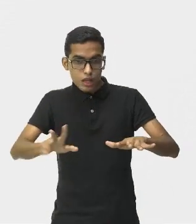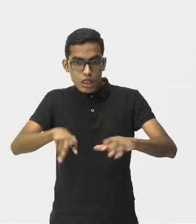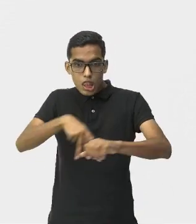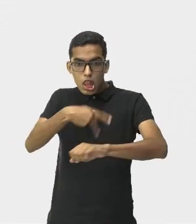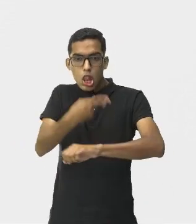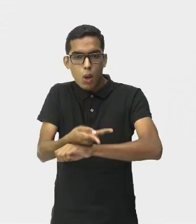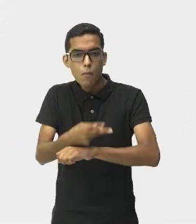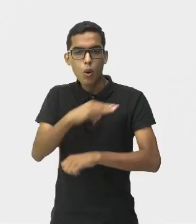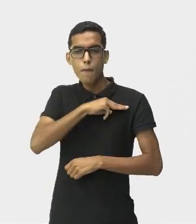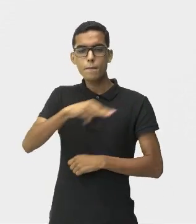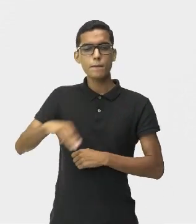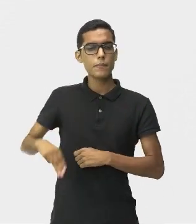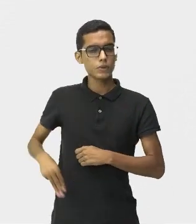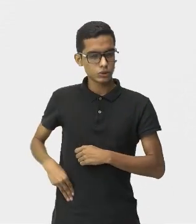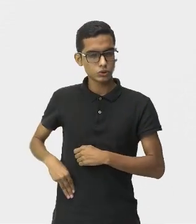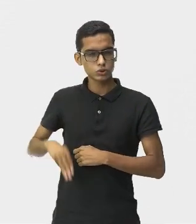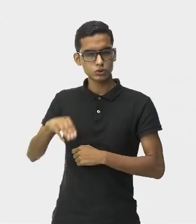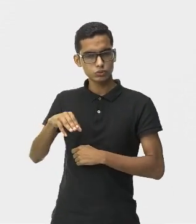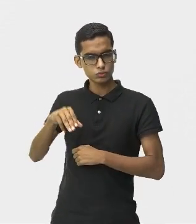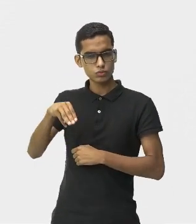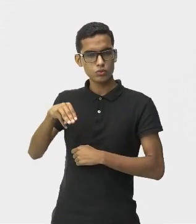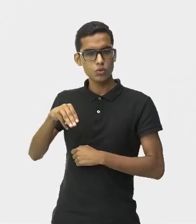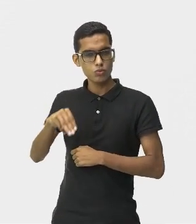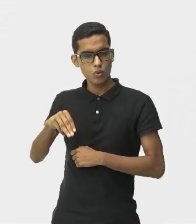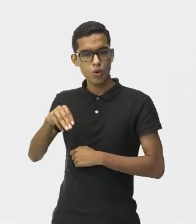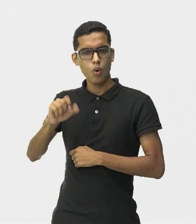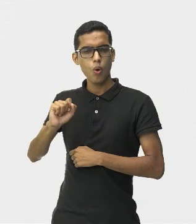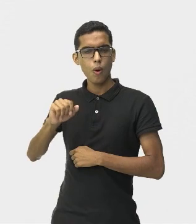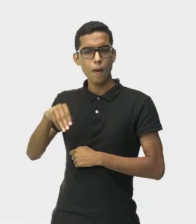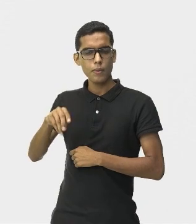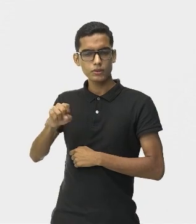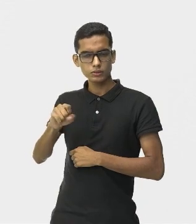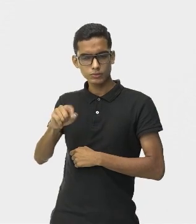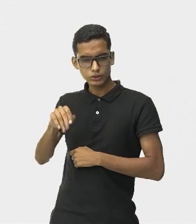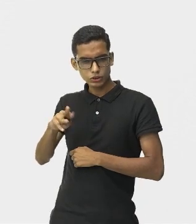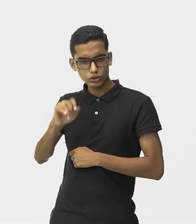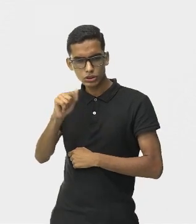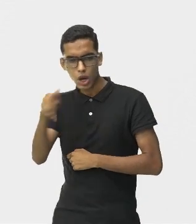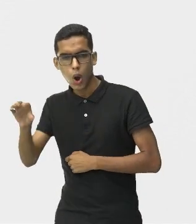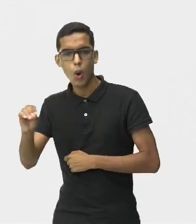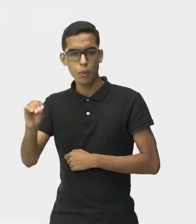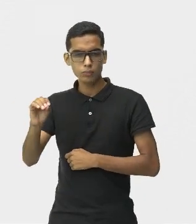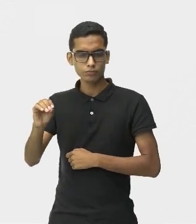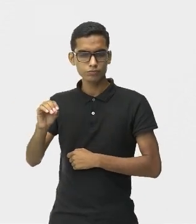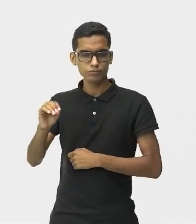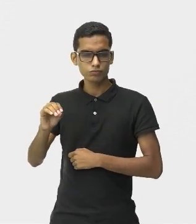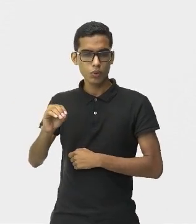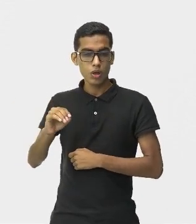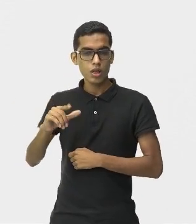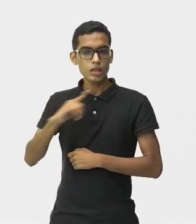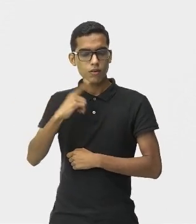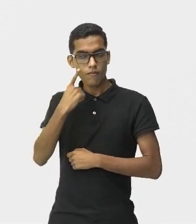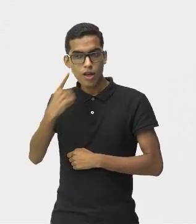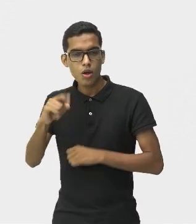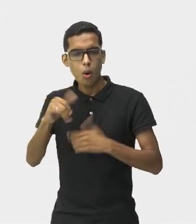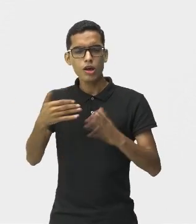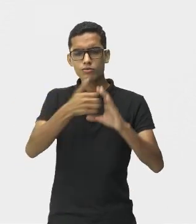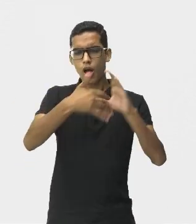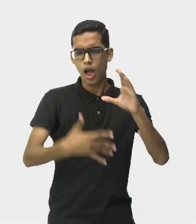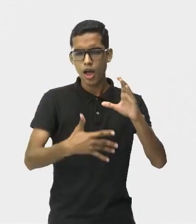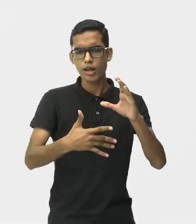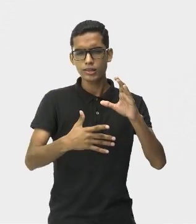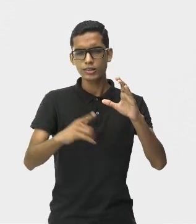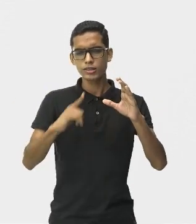guerra, Sebastião José de Carvalho e Melo. Identifique algumas características deste